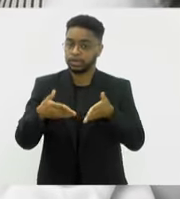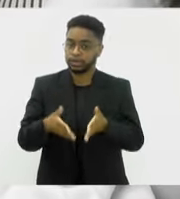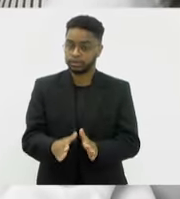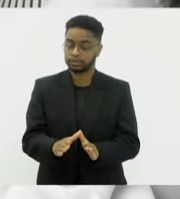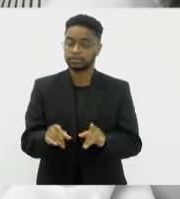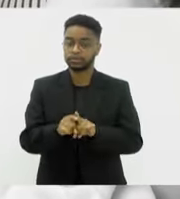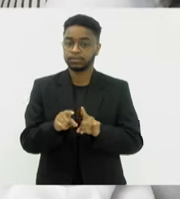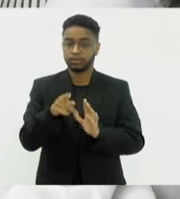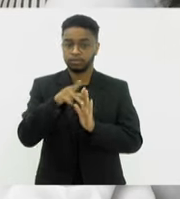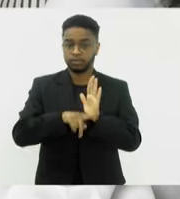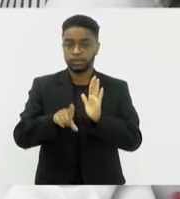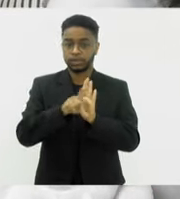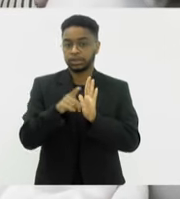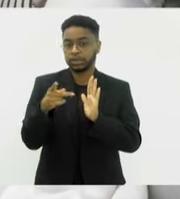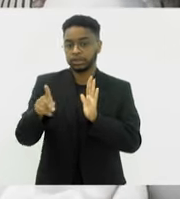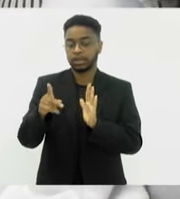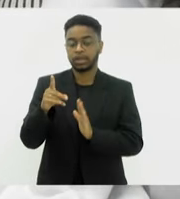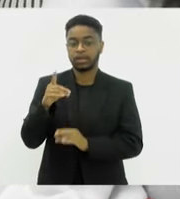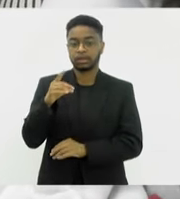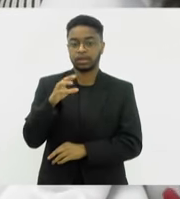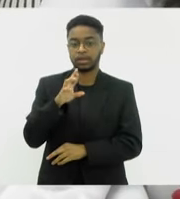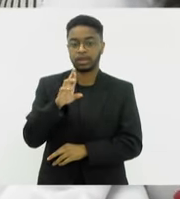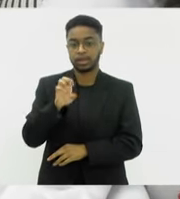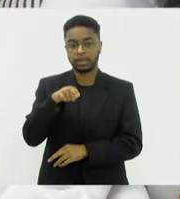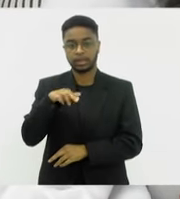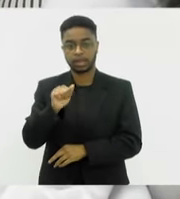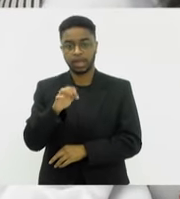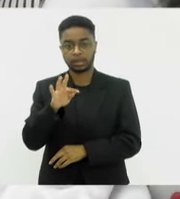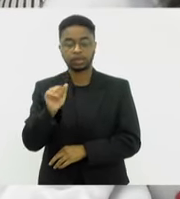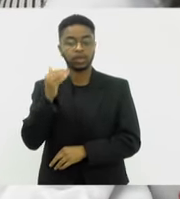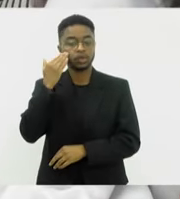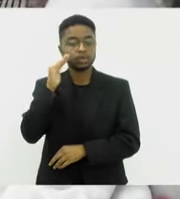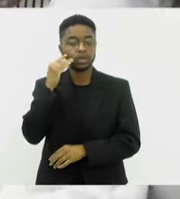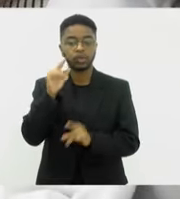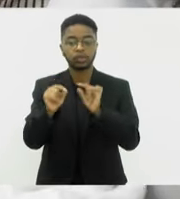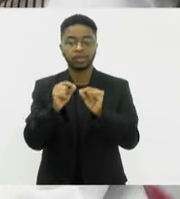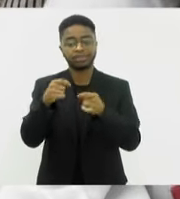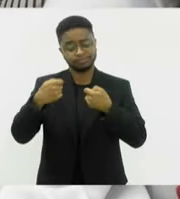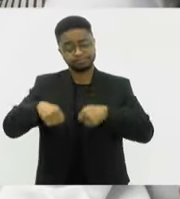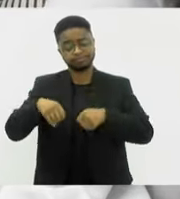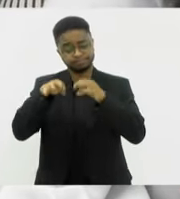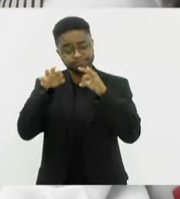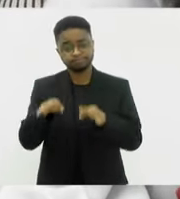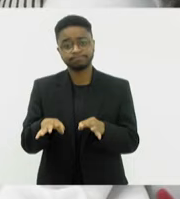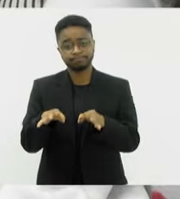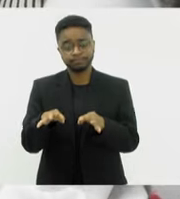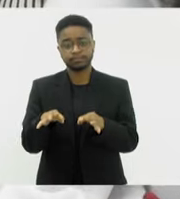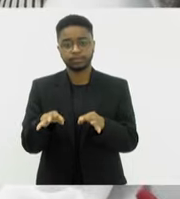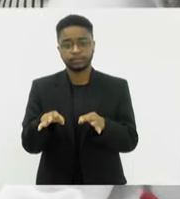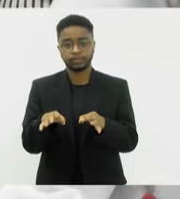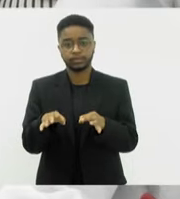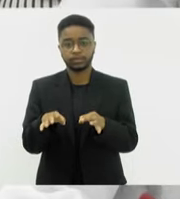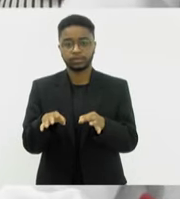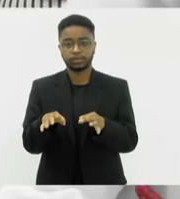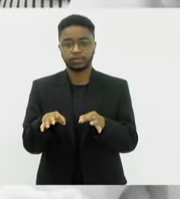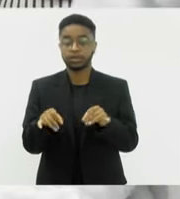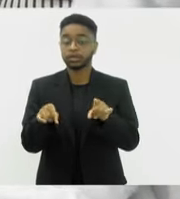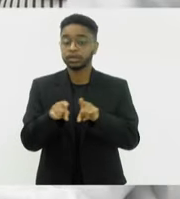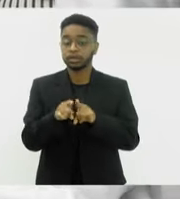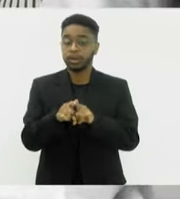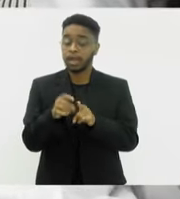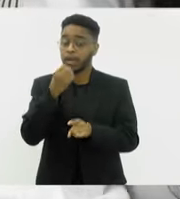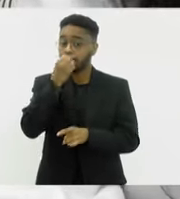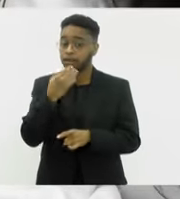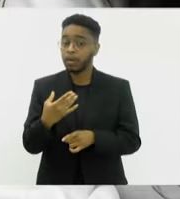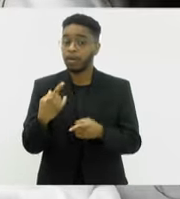projeto da Renata, eu compreendo que seja um projeto assim muito necessário, e ele é muito bacana,